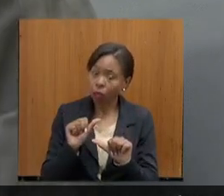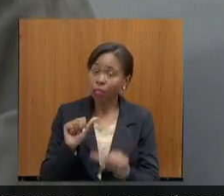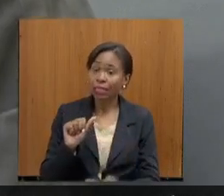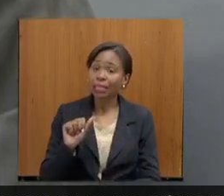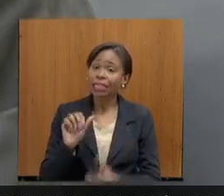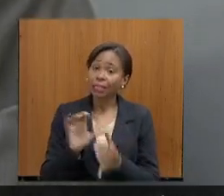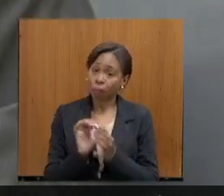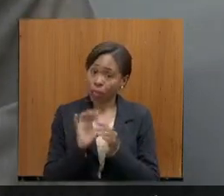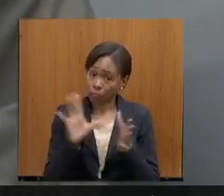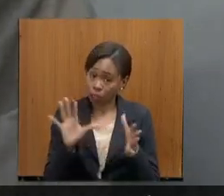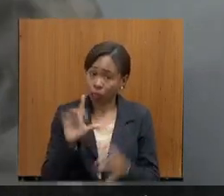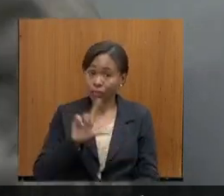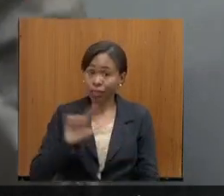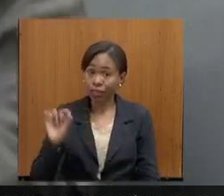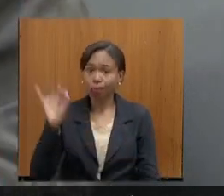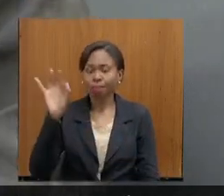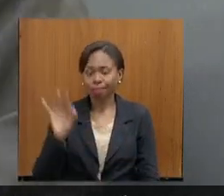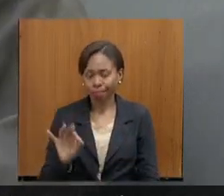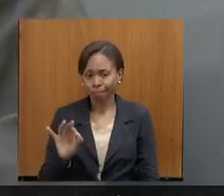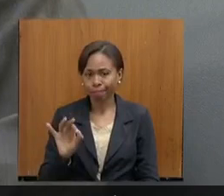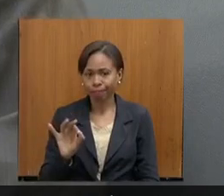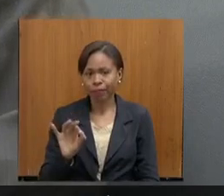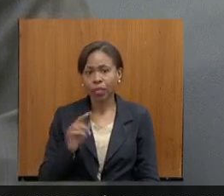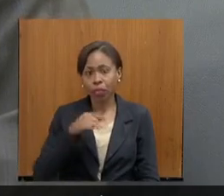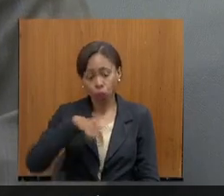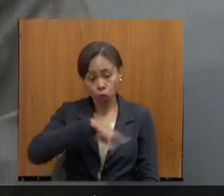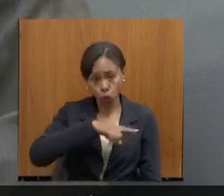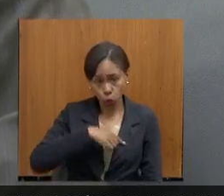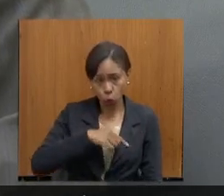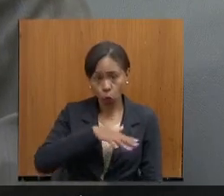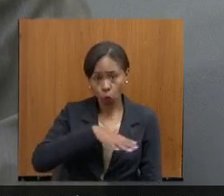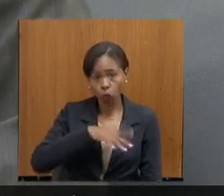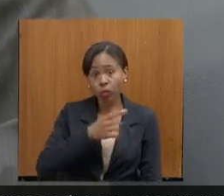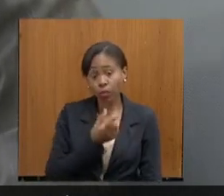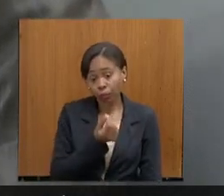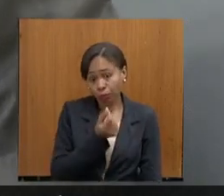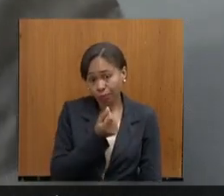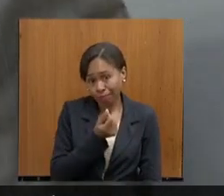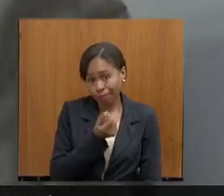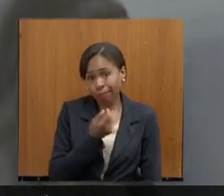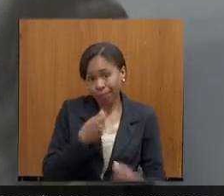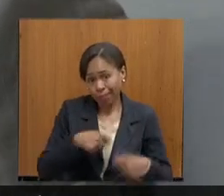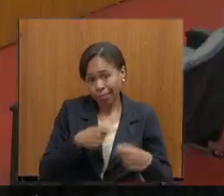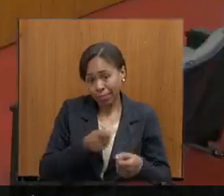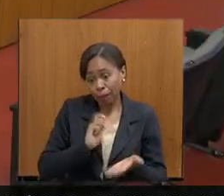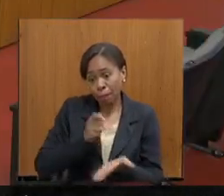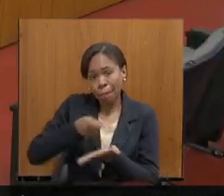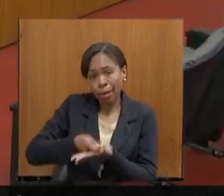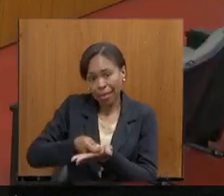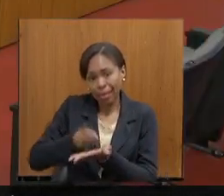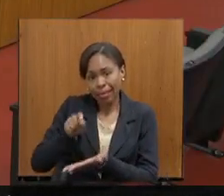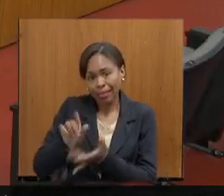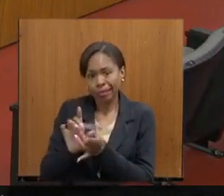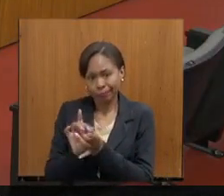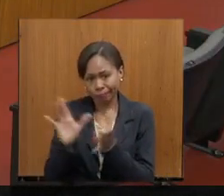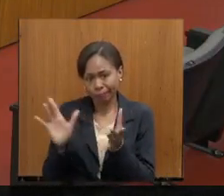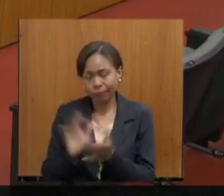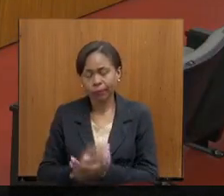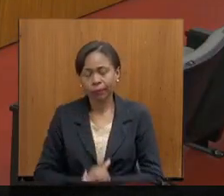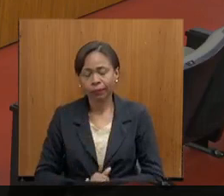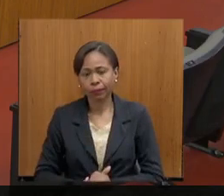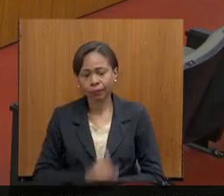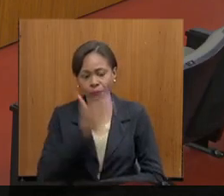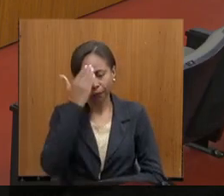e da nossa parte obviamente tenho que estar pronto do ponto de vista financeiro para fazer o pagamento da outorga E obrigado